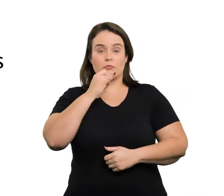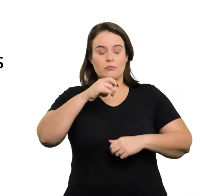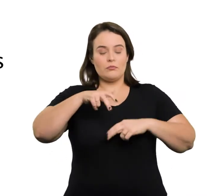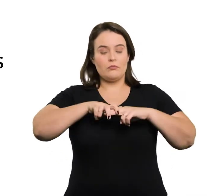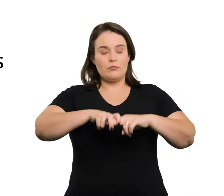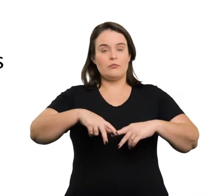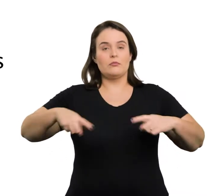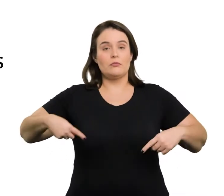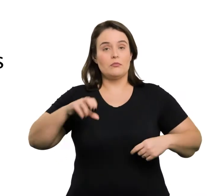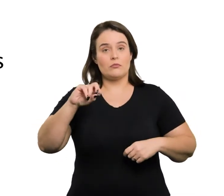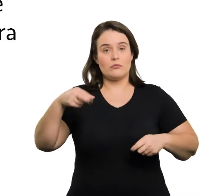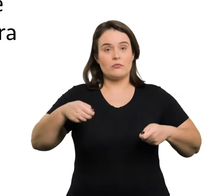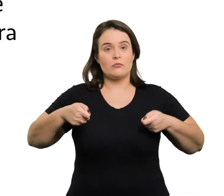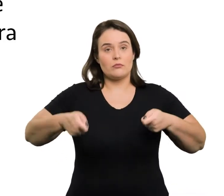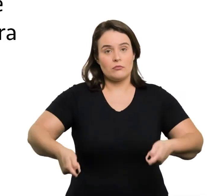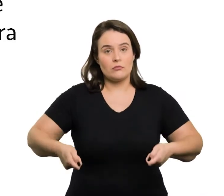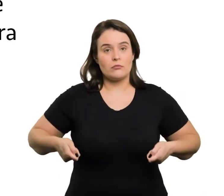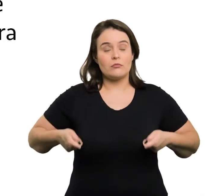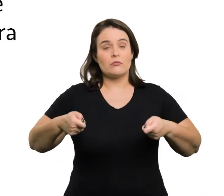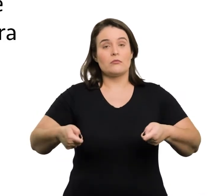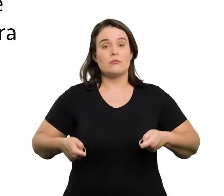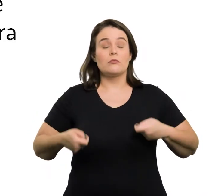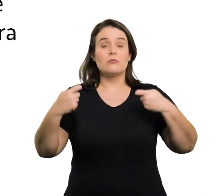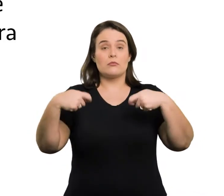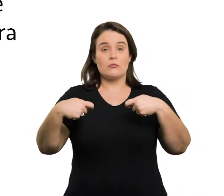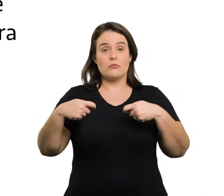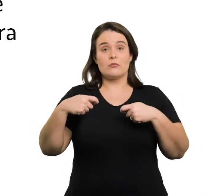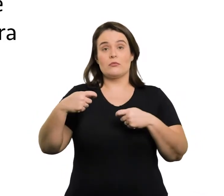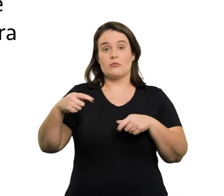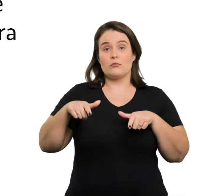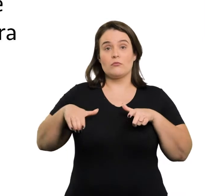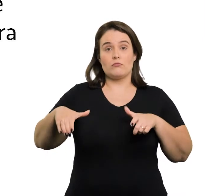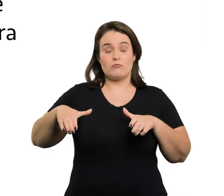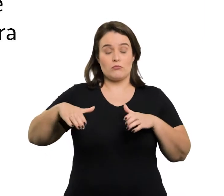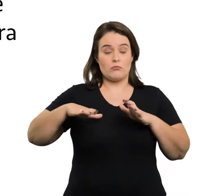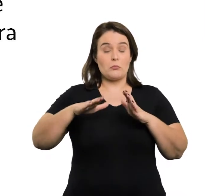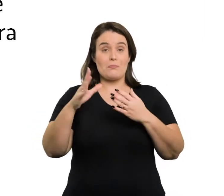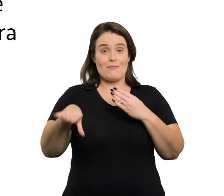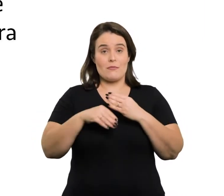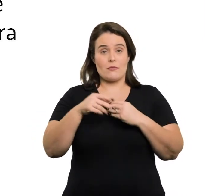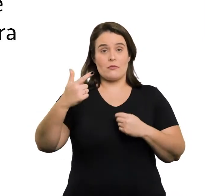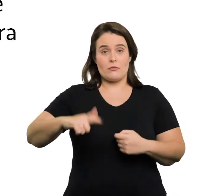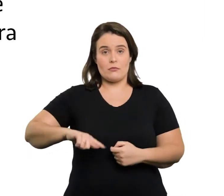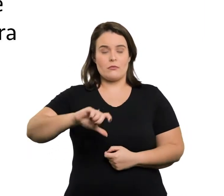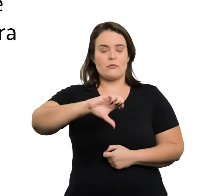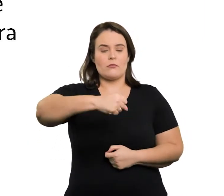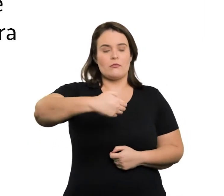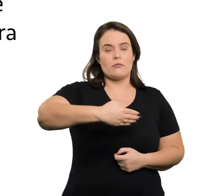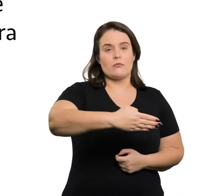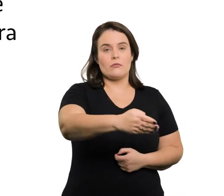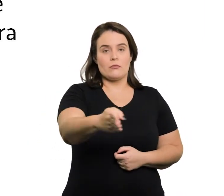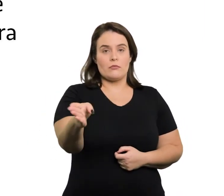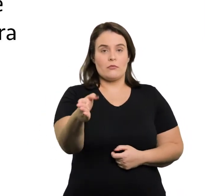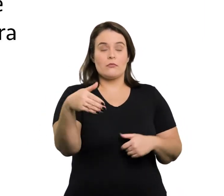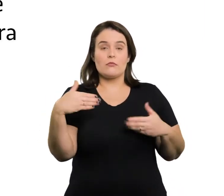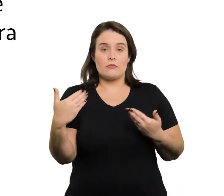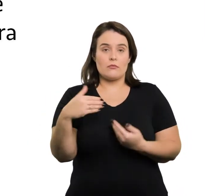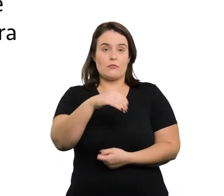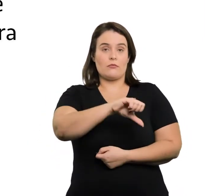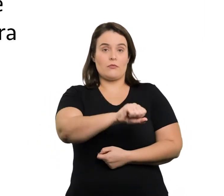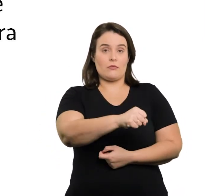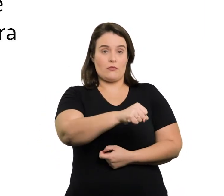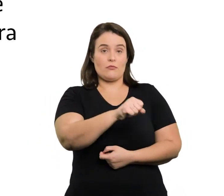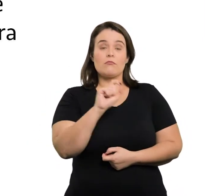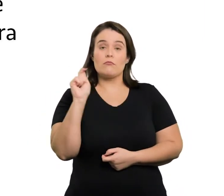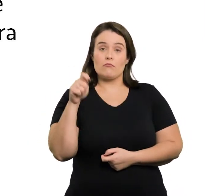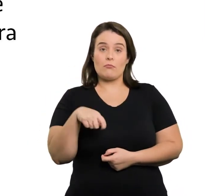de rodas ou andadores, necessitam de um espaço adicional para a abertura da porta. Desse modo, a